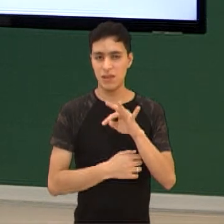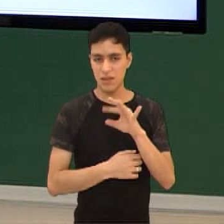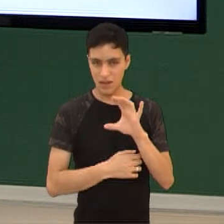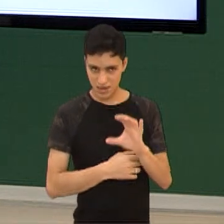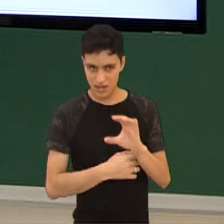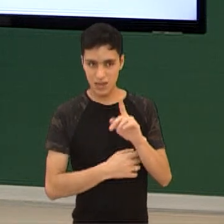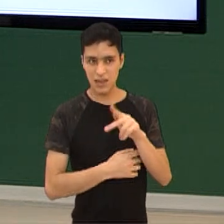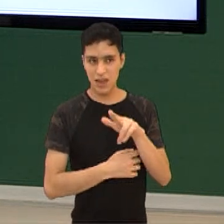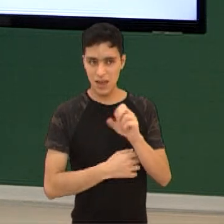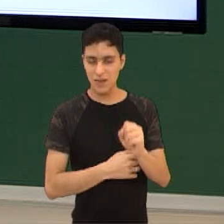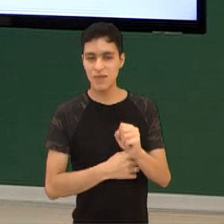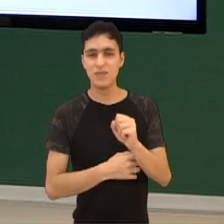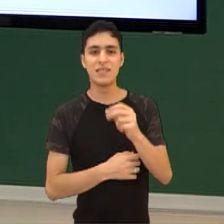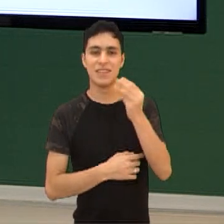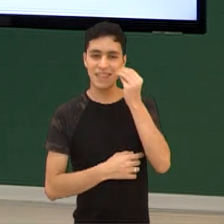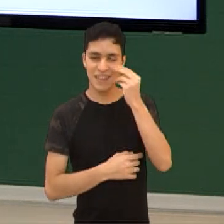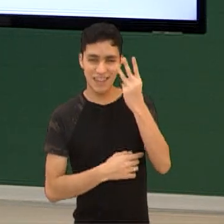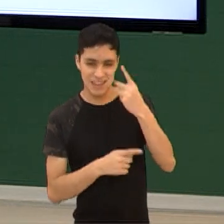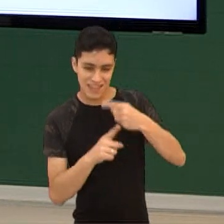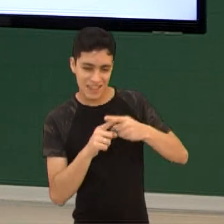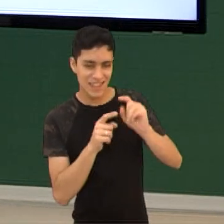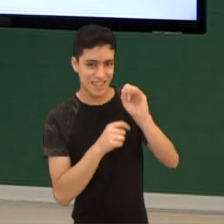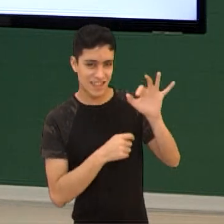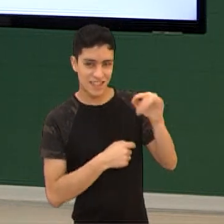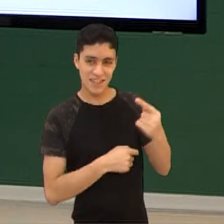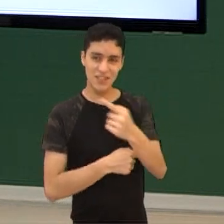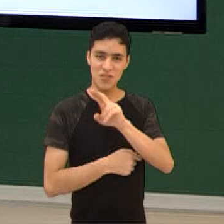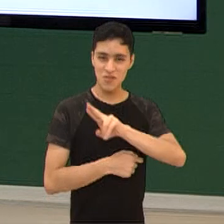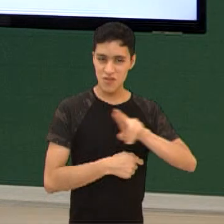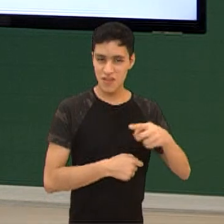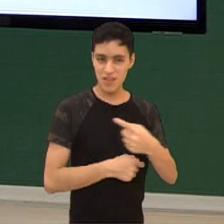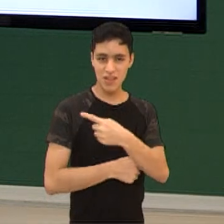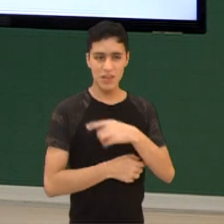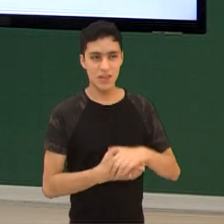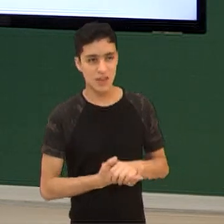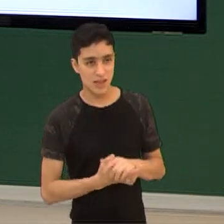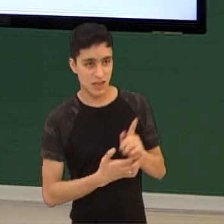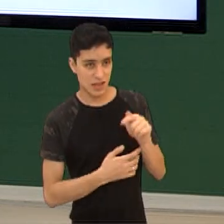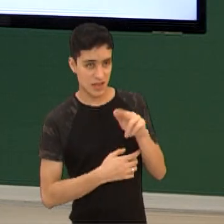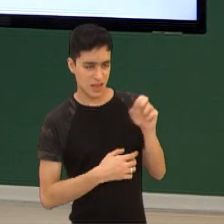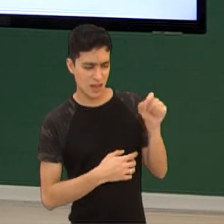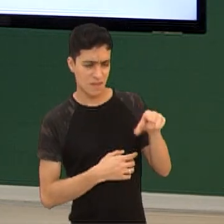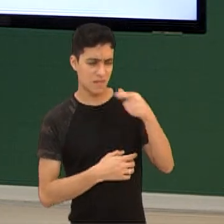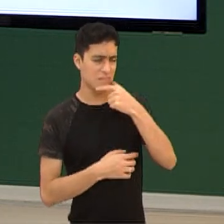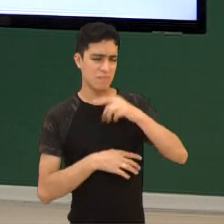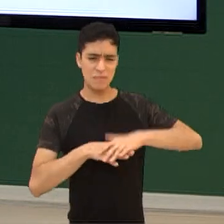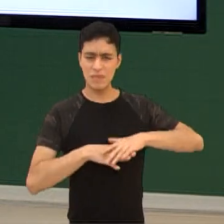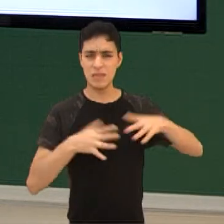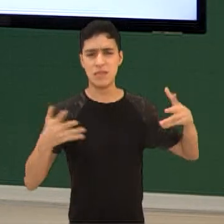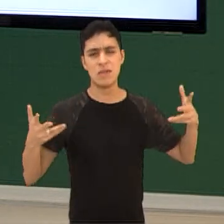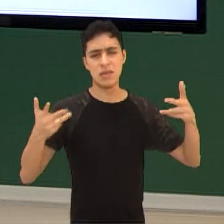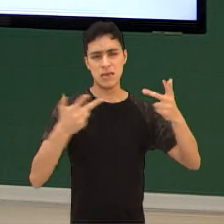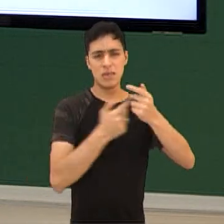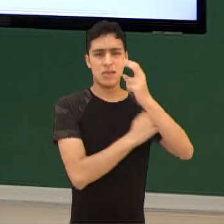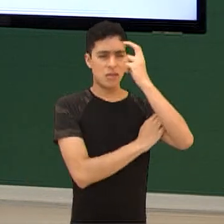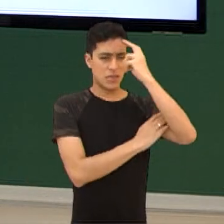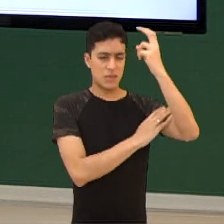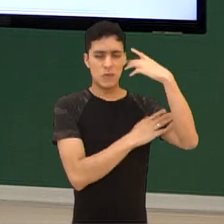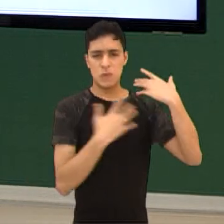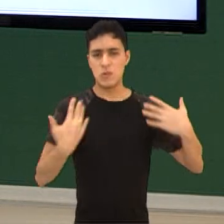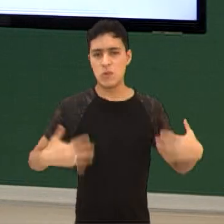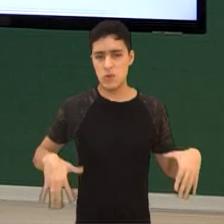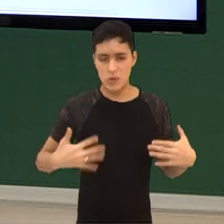isso 3 vezes bem rápido. Brincadeira. Gauss foi um matemático sensacional, né? Muito inteligente